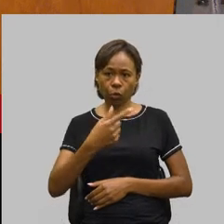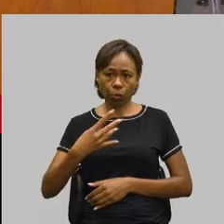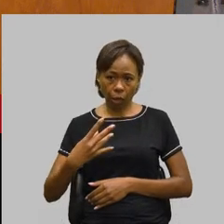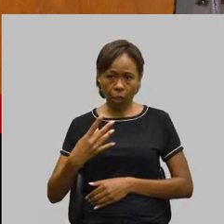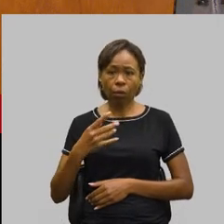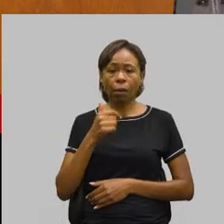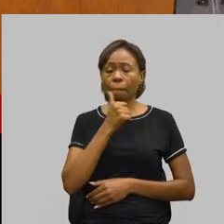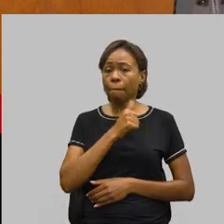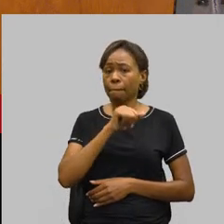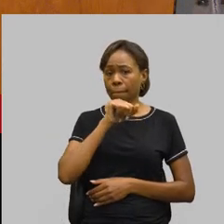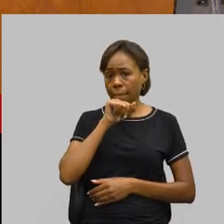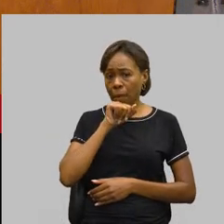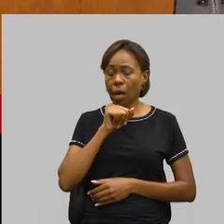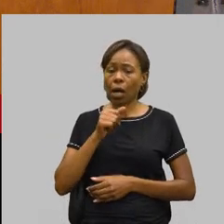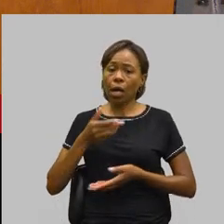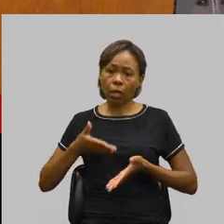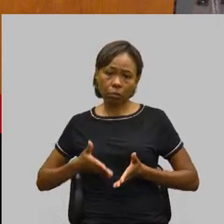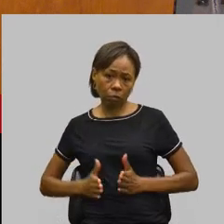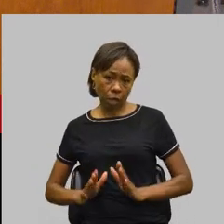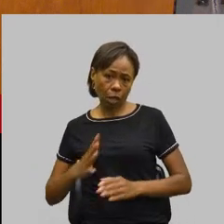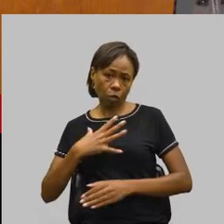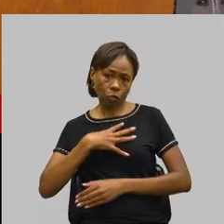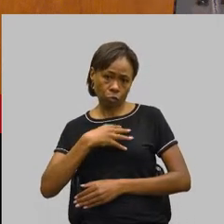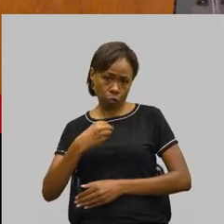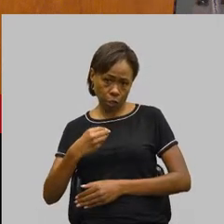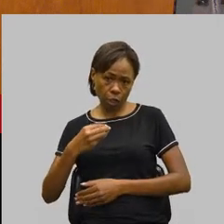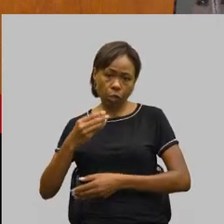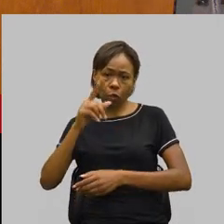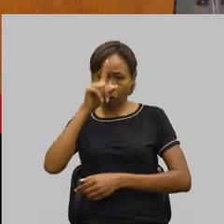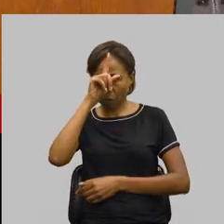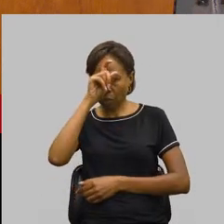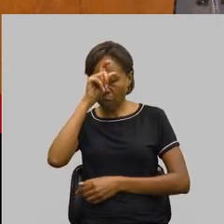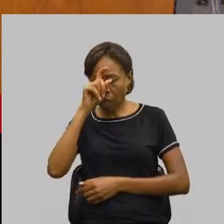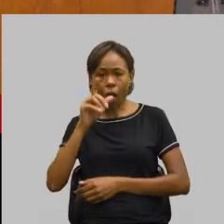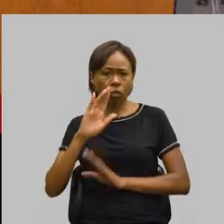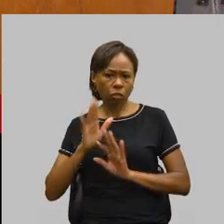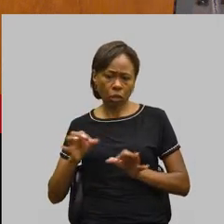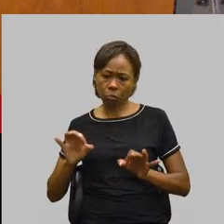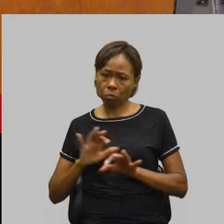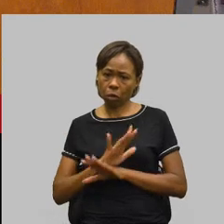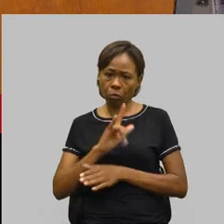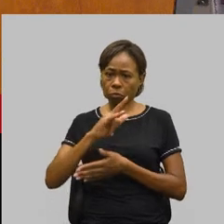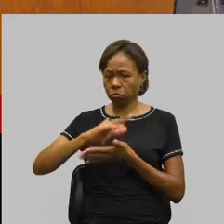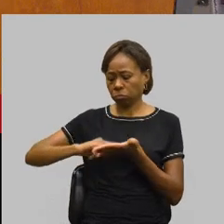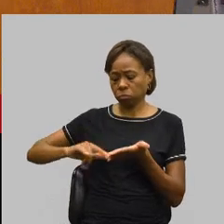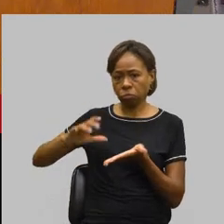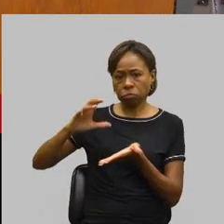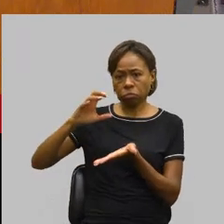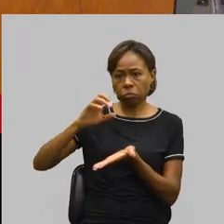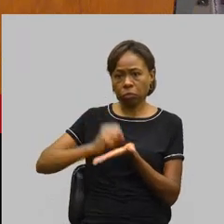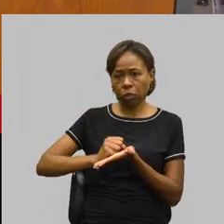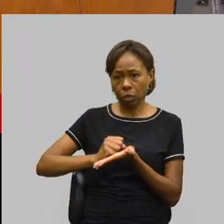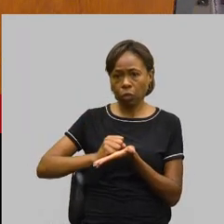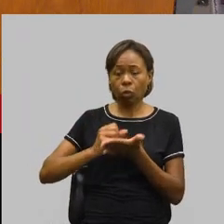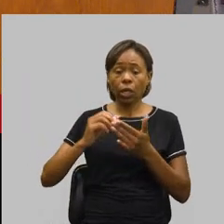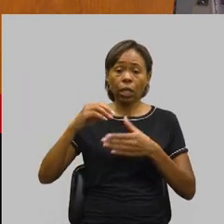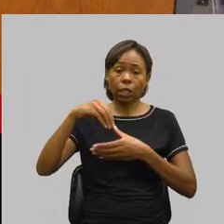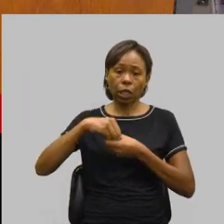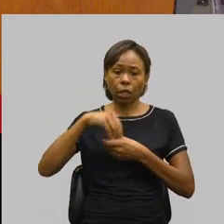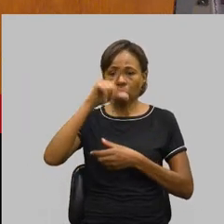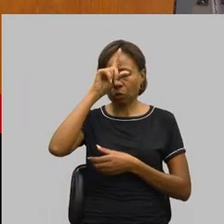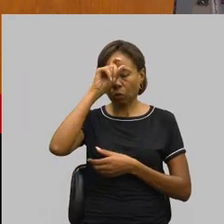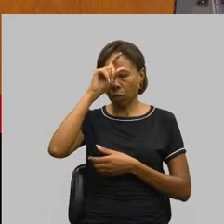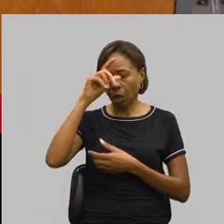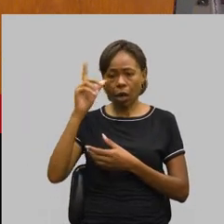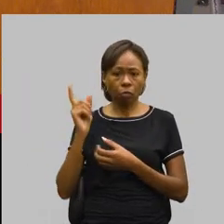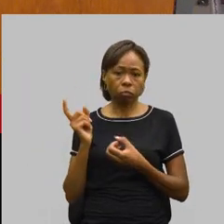e defesa dos direitos da mulher para receber a prestação de contas da Secretaria de Estado de Desenvolvimento Social, relativa ao período de